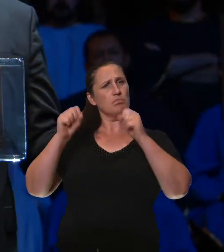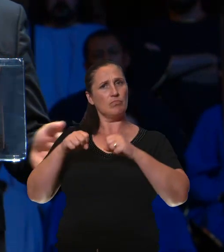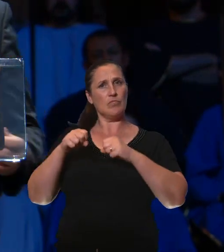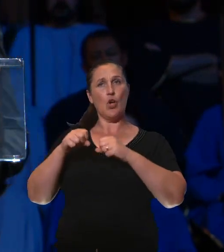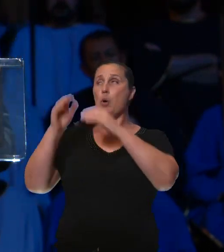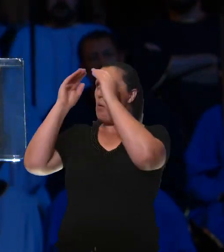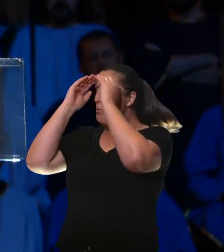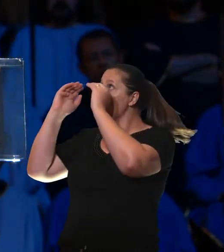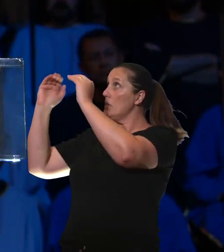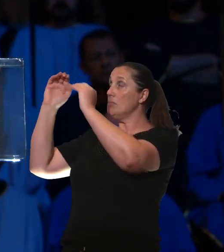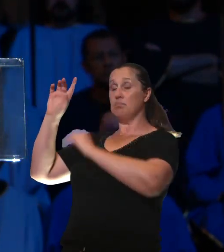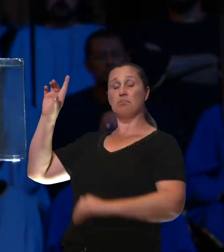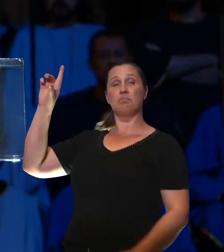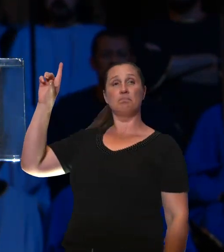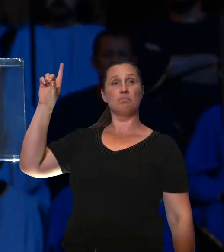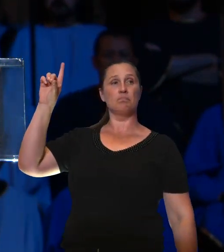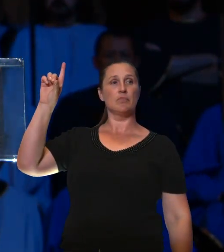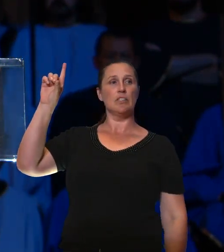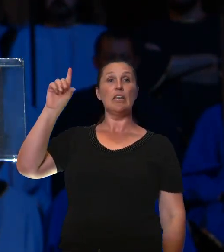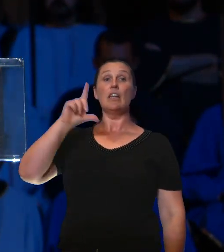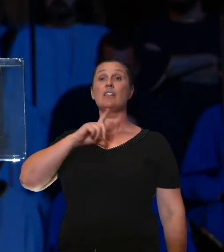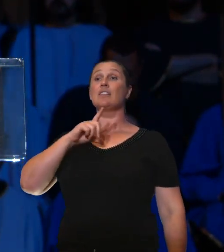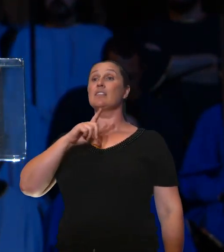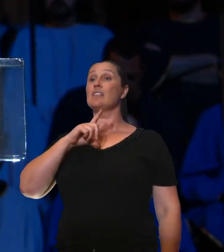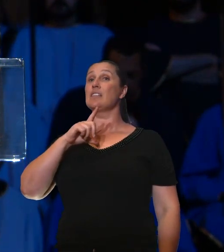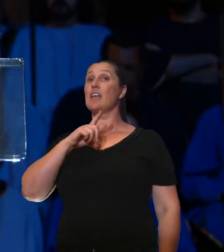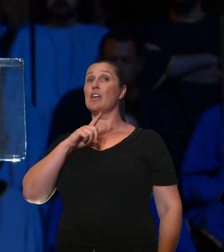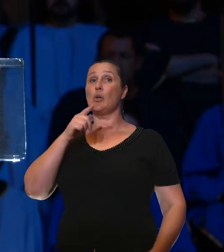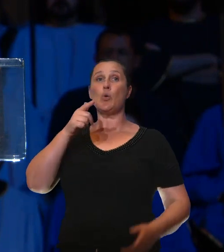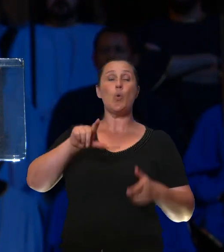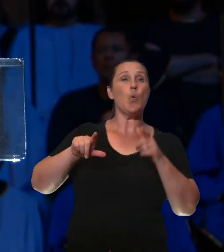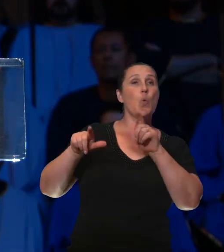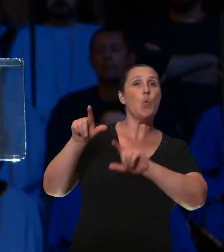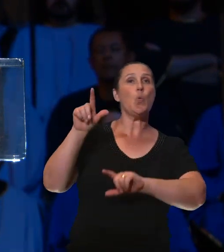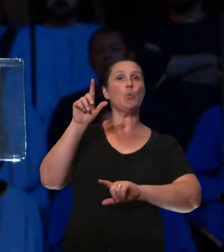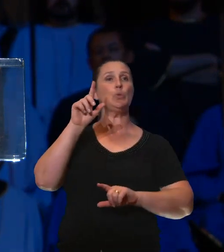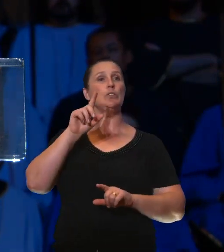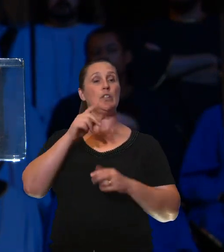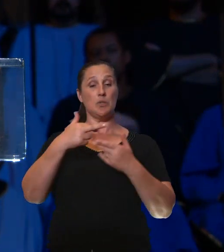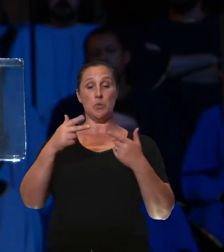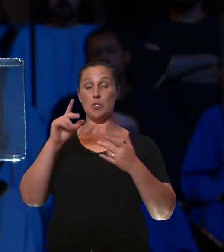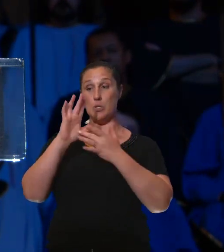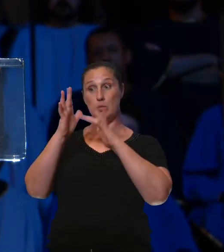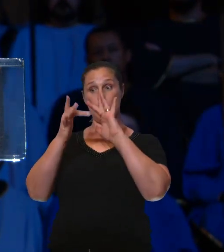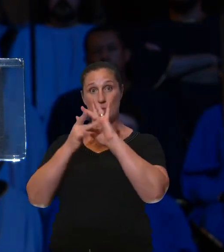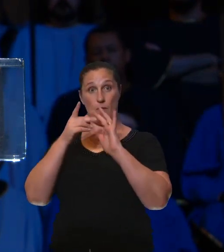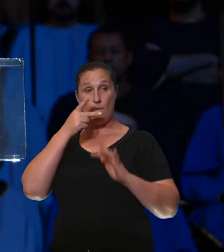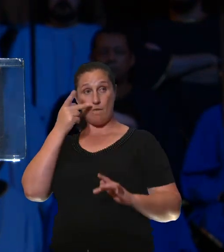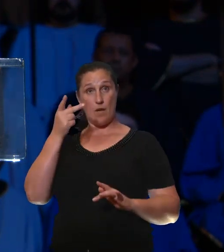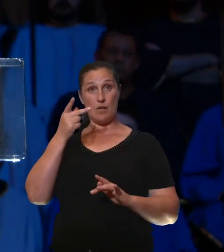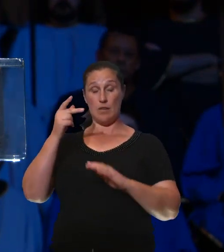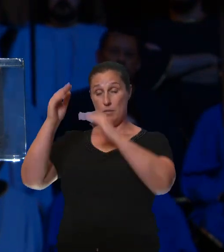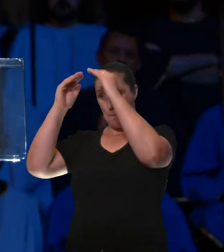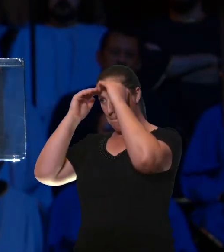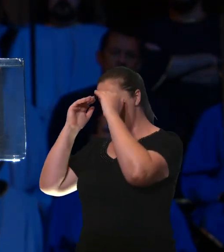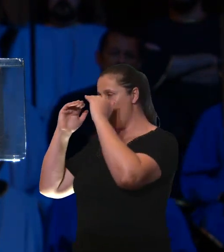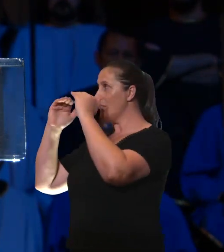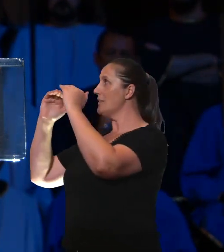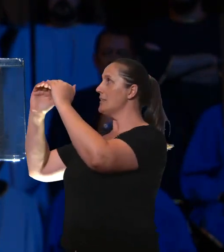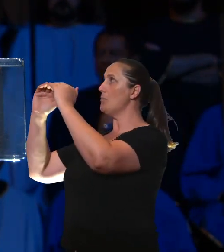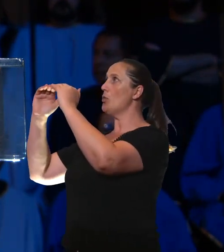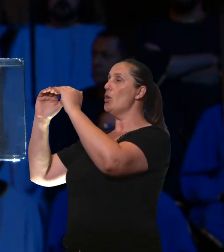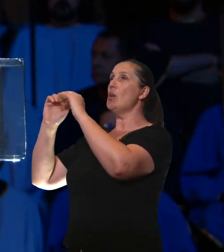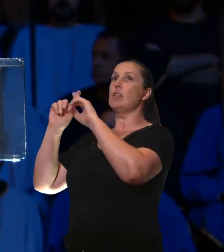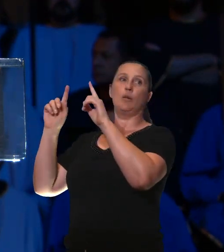logo obedecemos. Existem outras direções de Jesus que obedecemos não porque